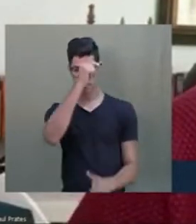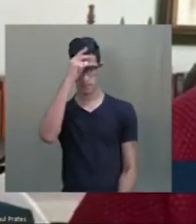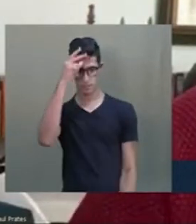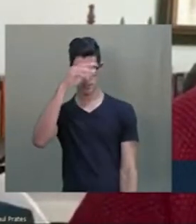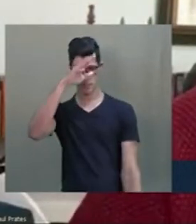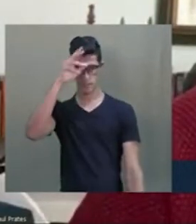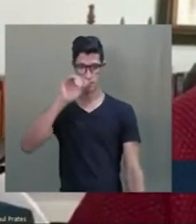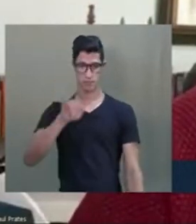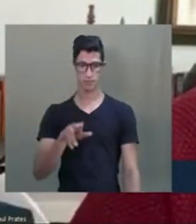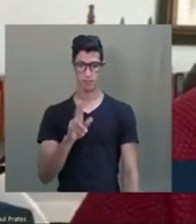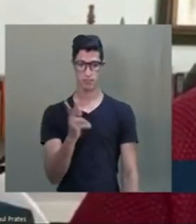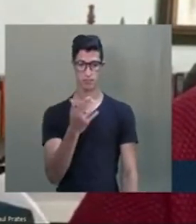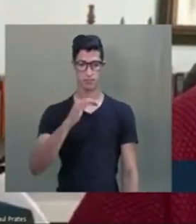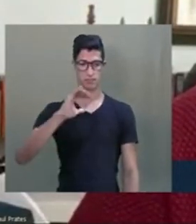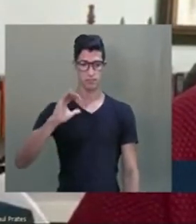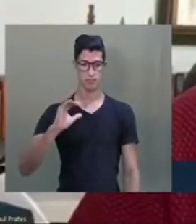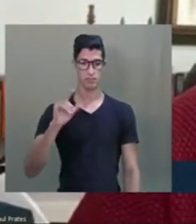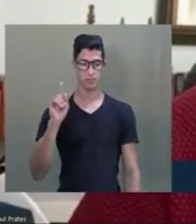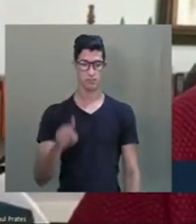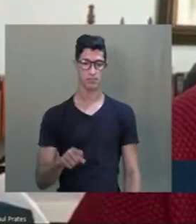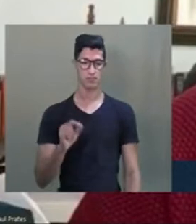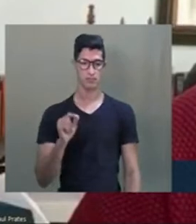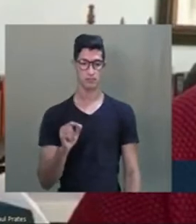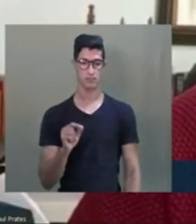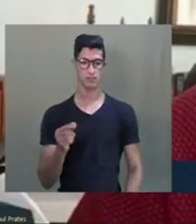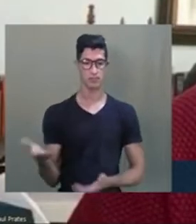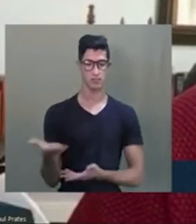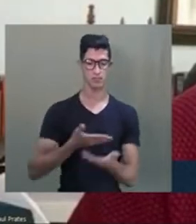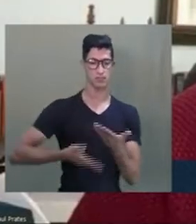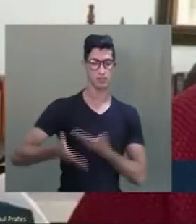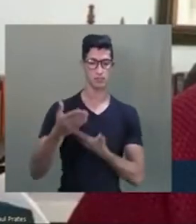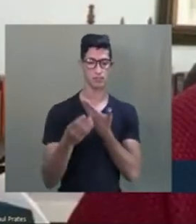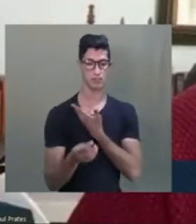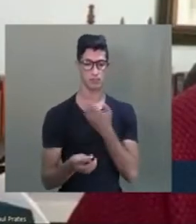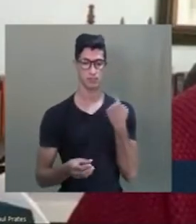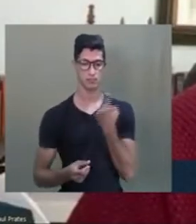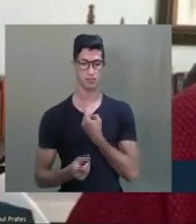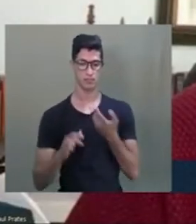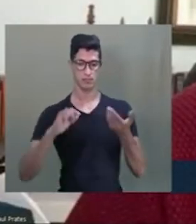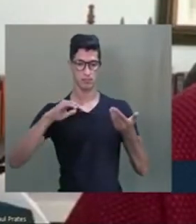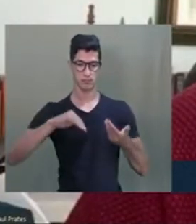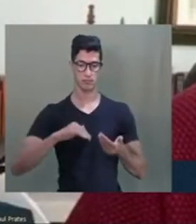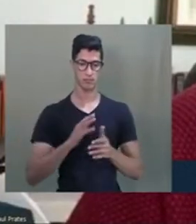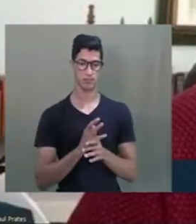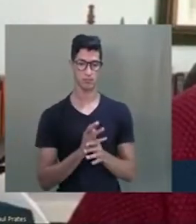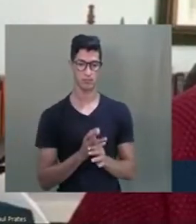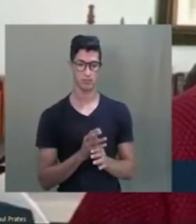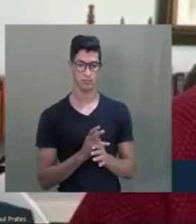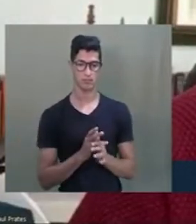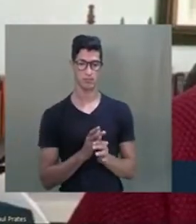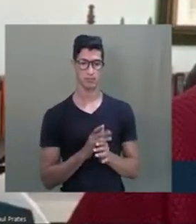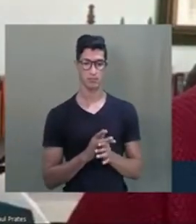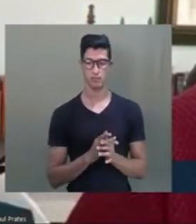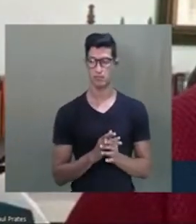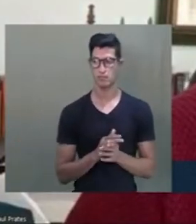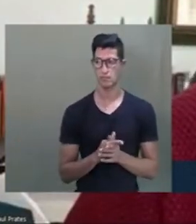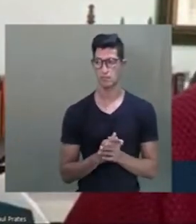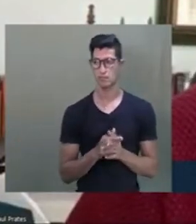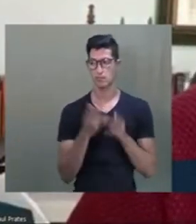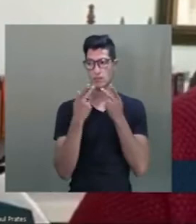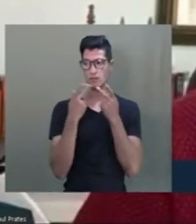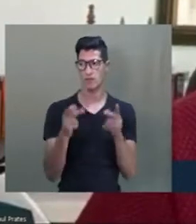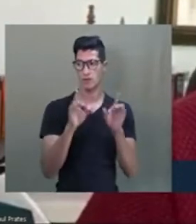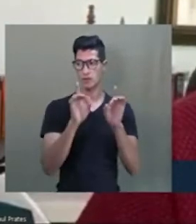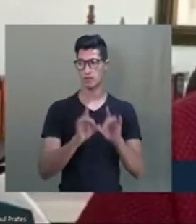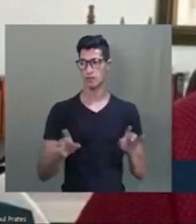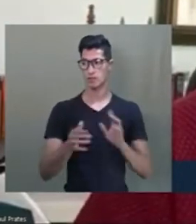Maceió, JHC, que também é um querido colaborador e colega nosso no Congresso Nacional. Então, falando